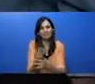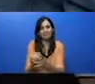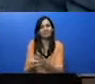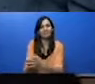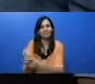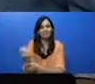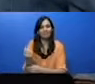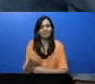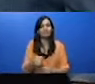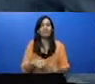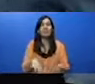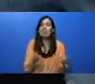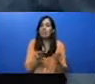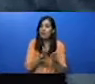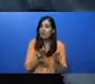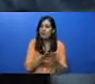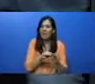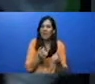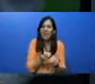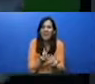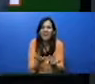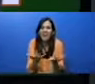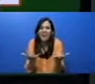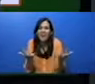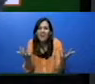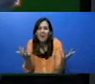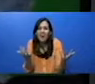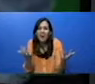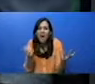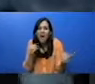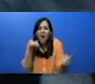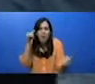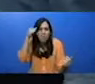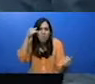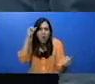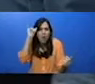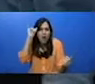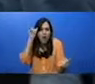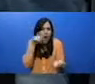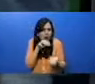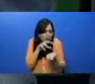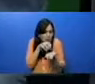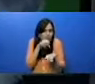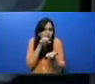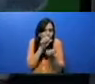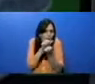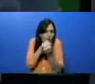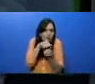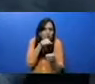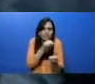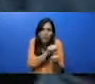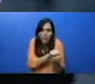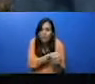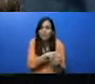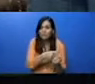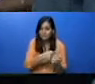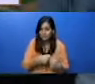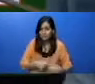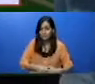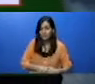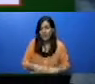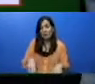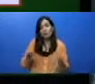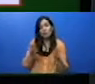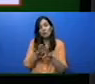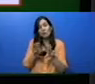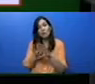fazem pastagens, aonde ó, o gado vai pastar para criação de gado, tá? Ou também aqui, ó, para